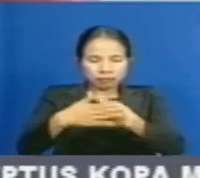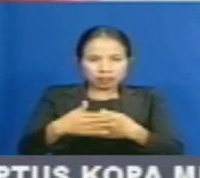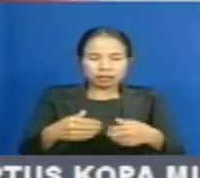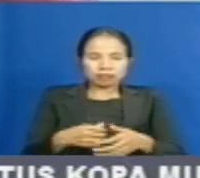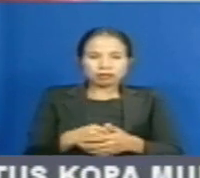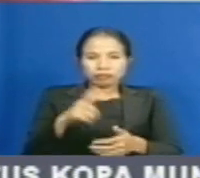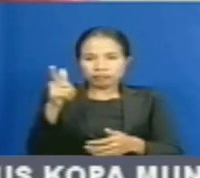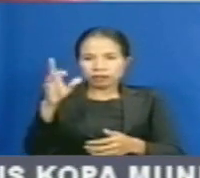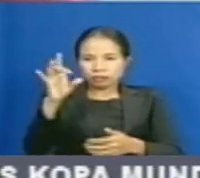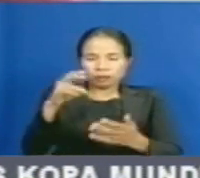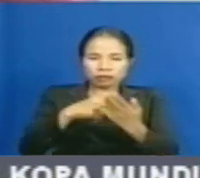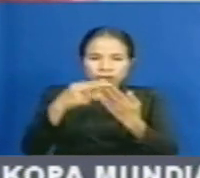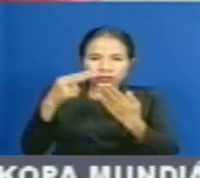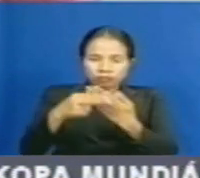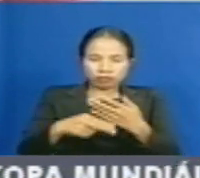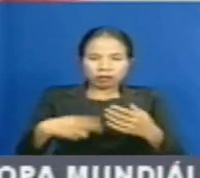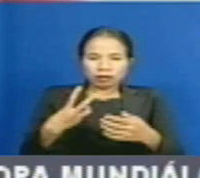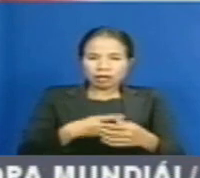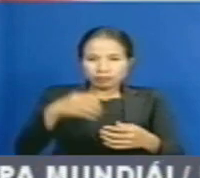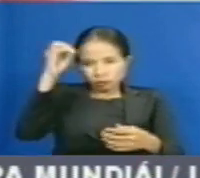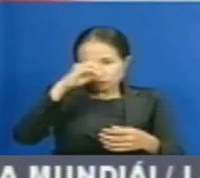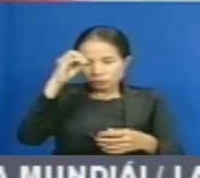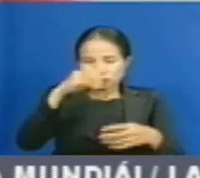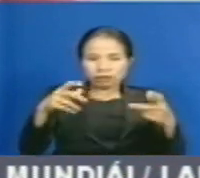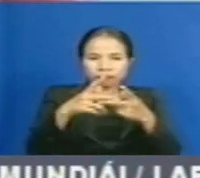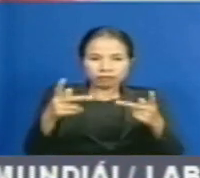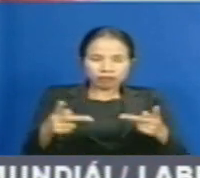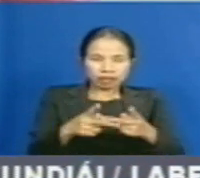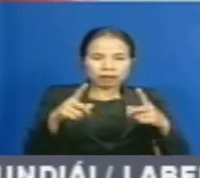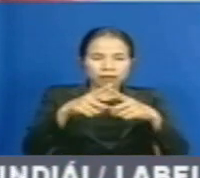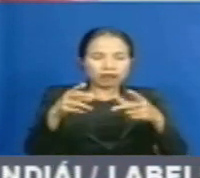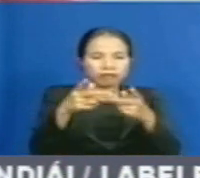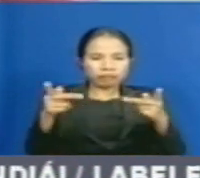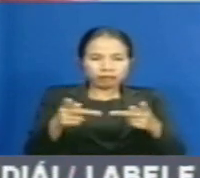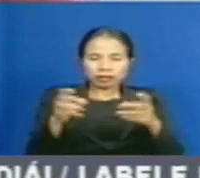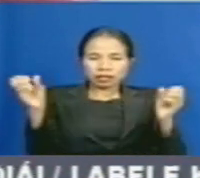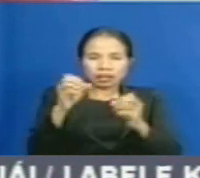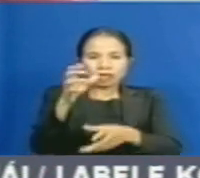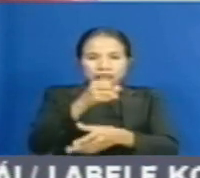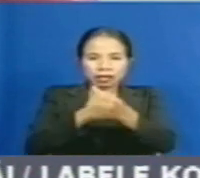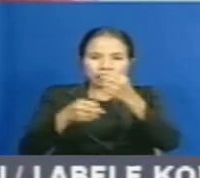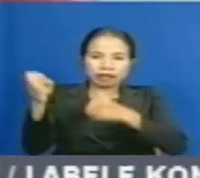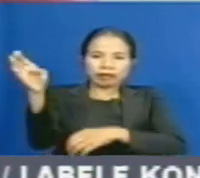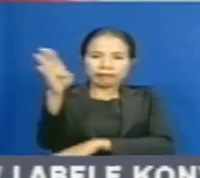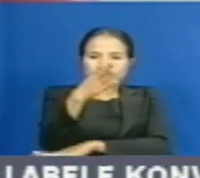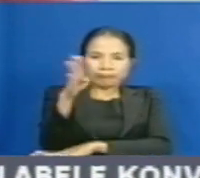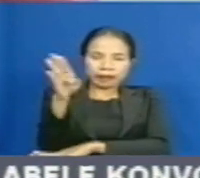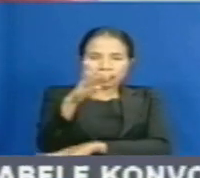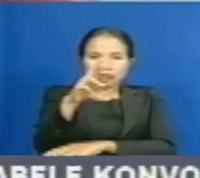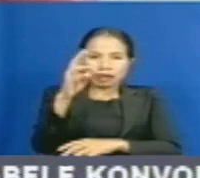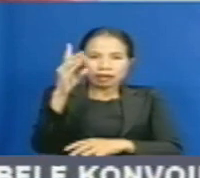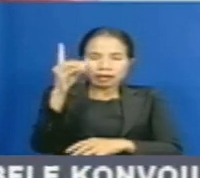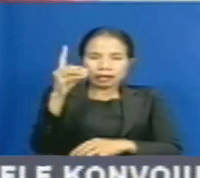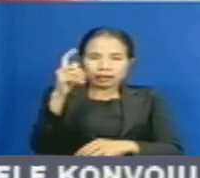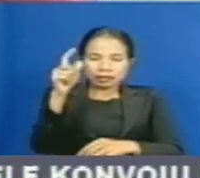November ni mi area ni observa kata iha patin bapatin lada ada bandera RDT ni. I sira perepu